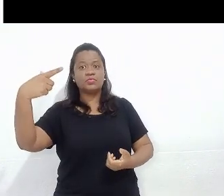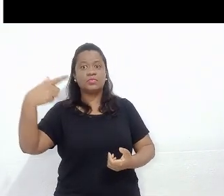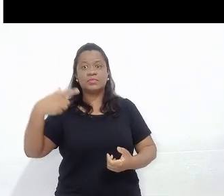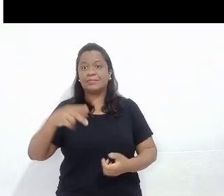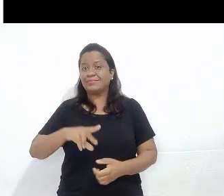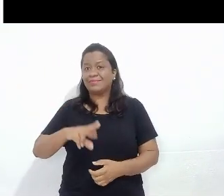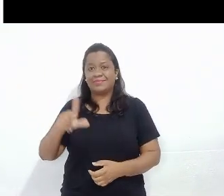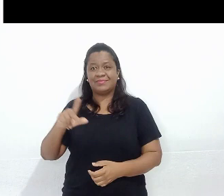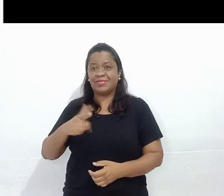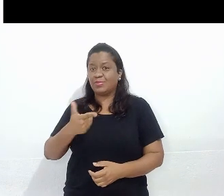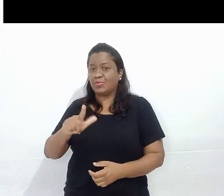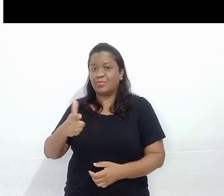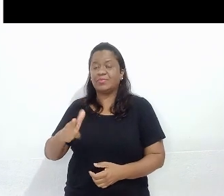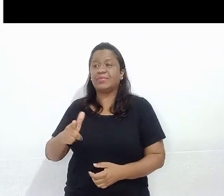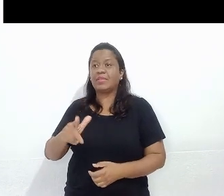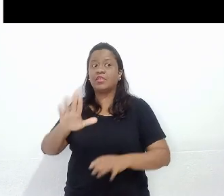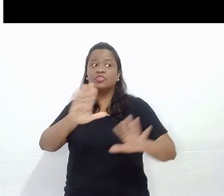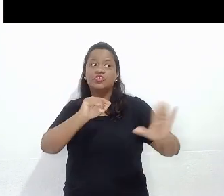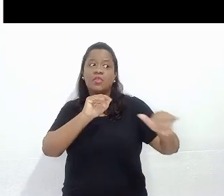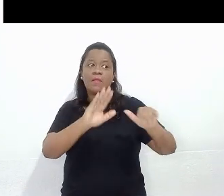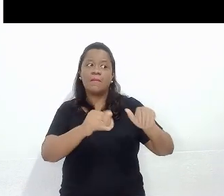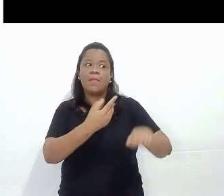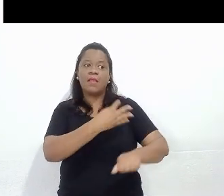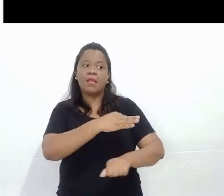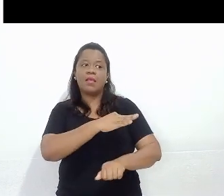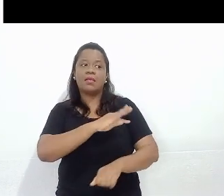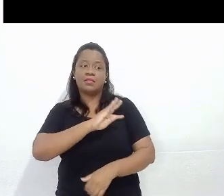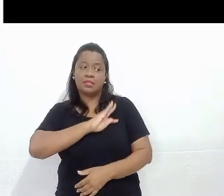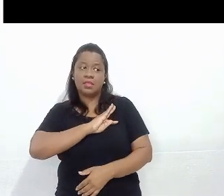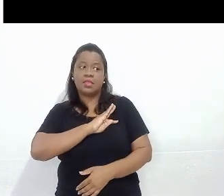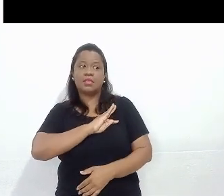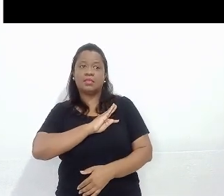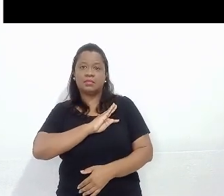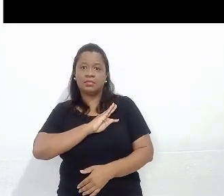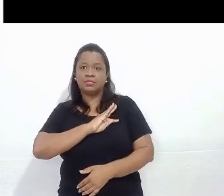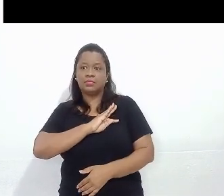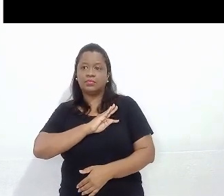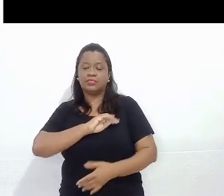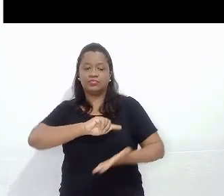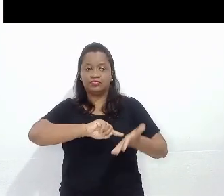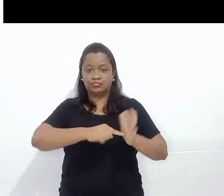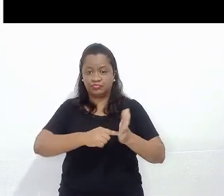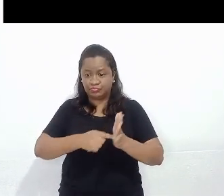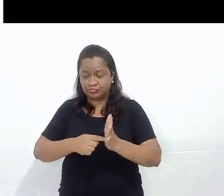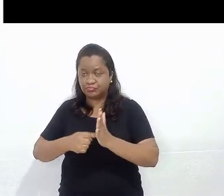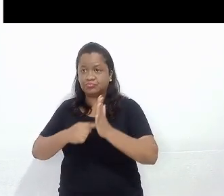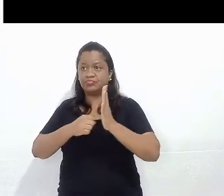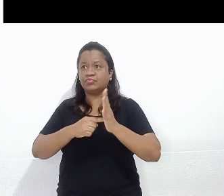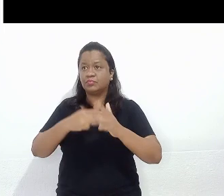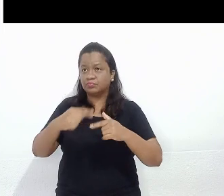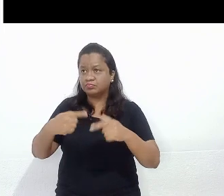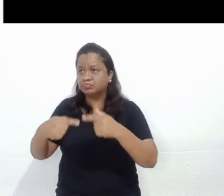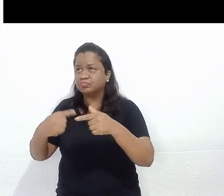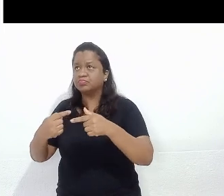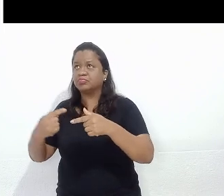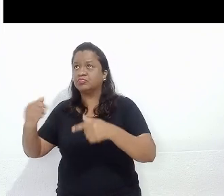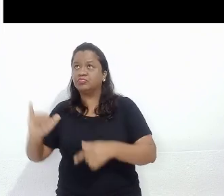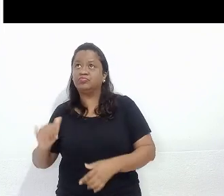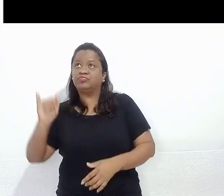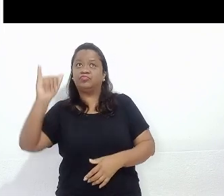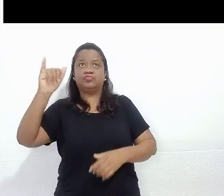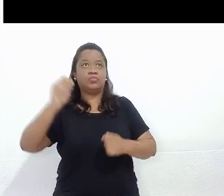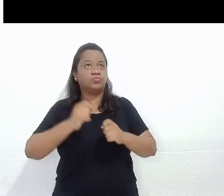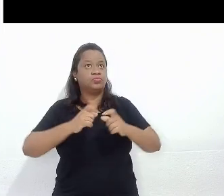ele tem que chamar um técnico de gerador para colocar um gerador. Tudo isso vai fazer parte do trabalho dele.